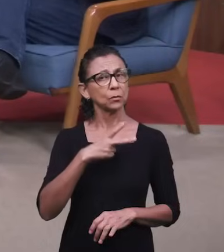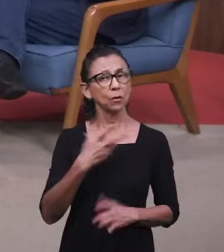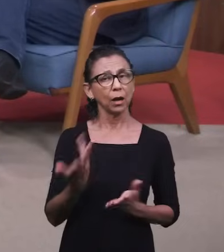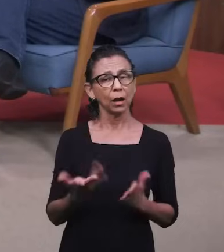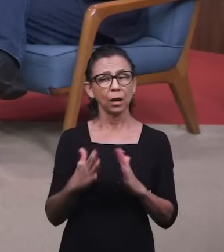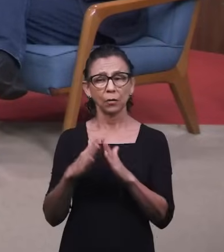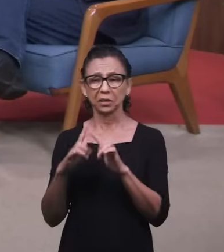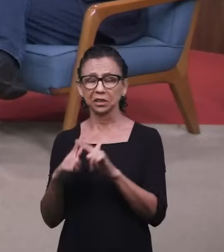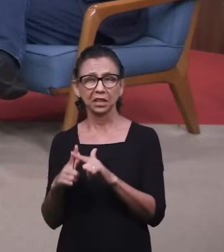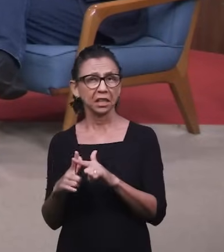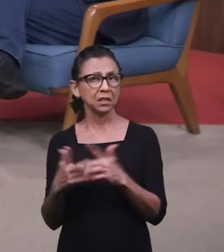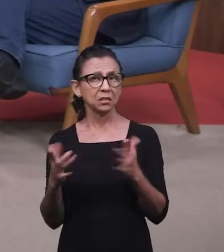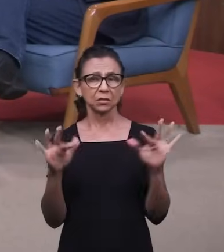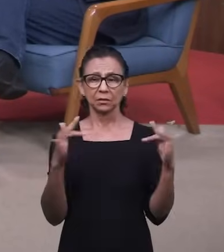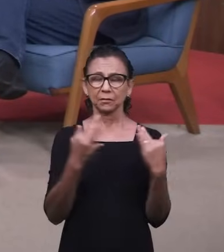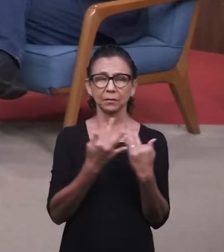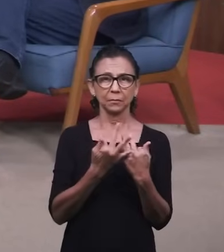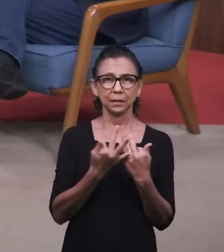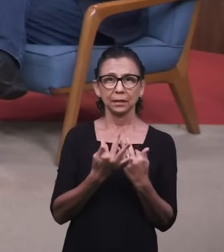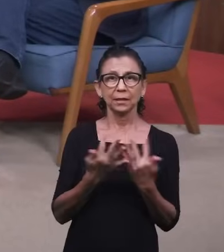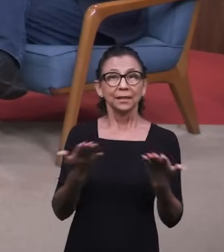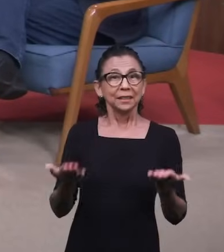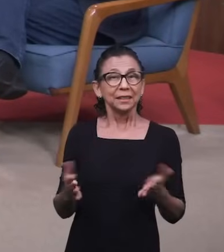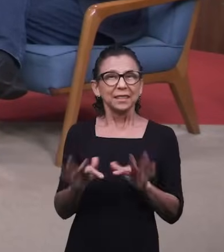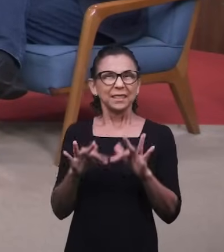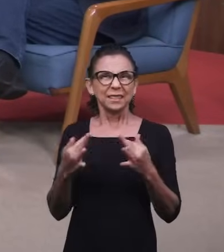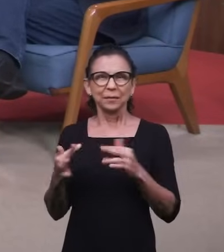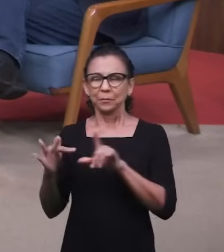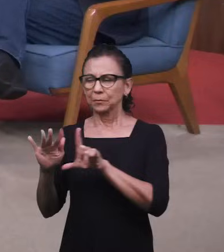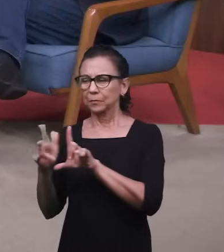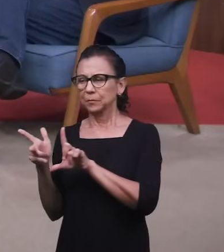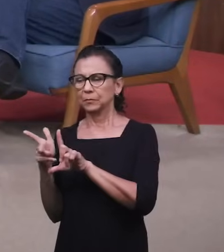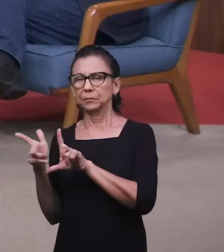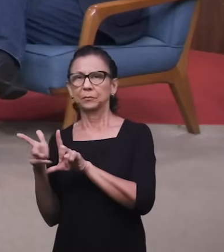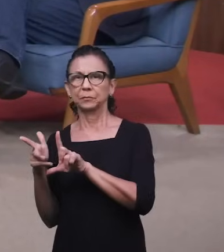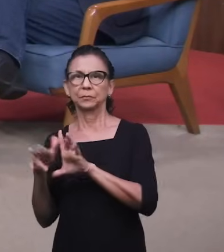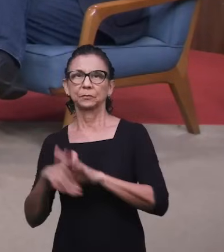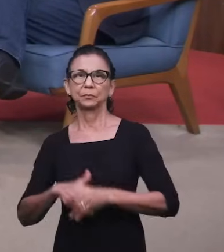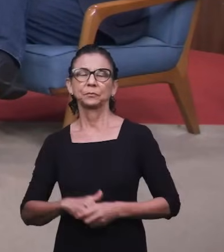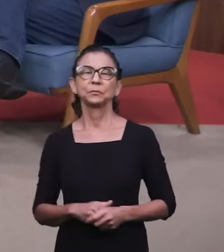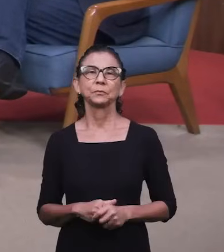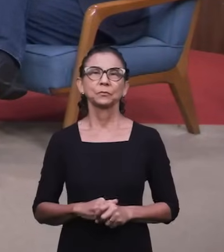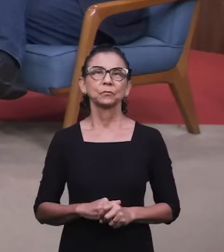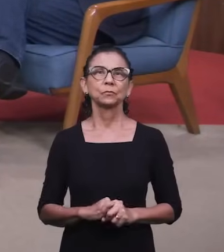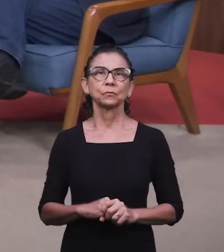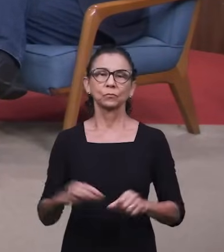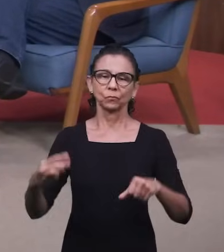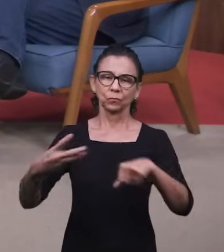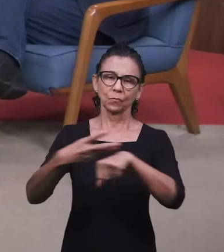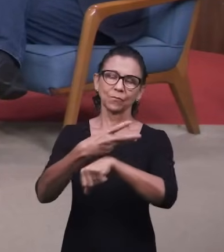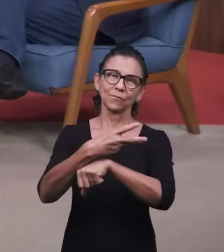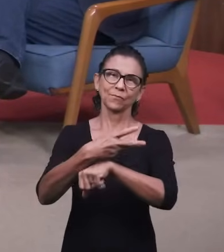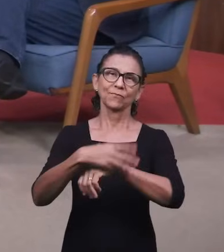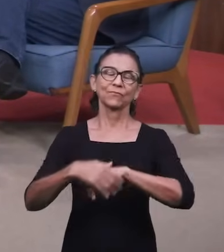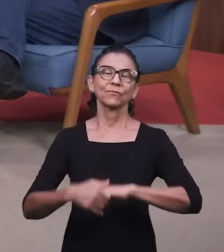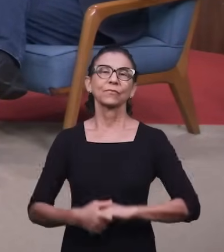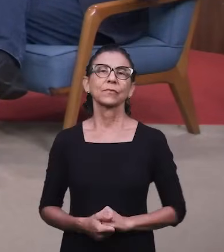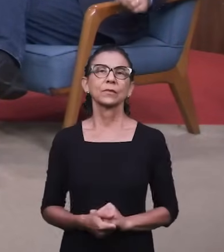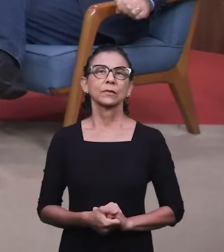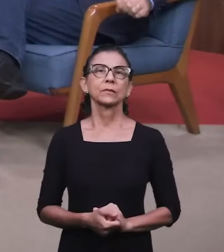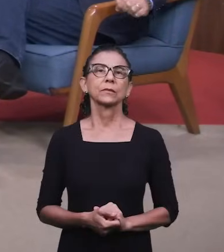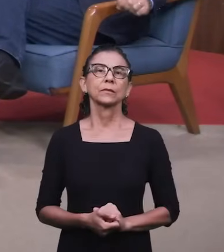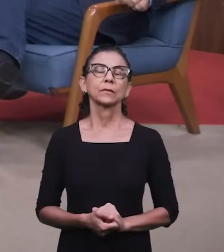sua igreja, enfim. E quando você aponta a câmera do seu celular para ele, seu aparelho é redirecionado para o WhatsApp, e ali você